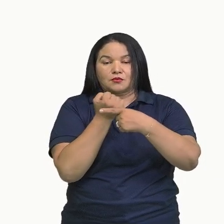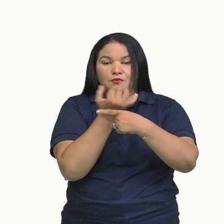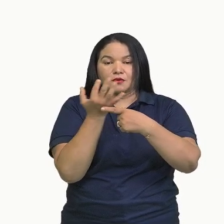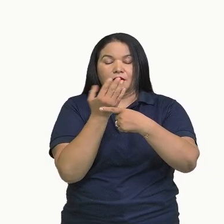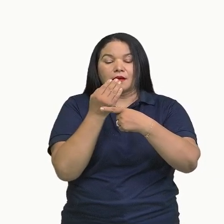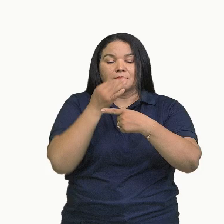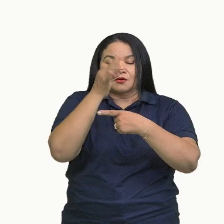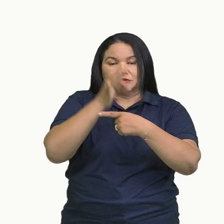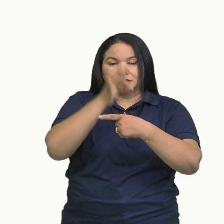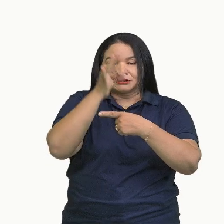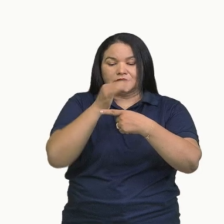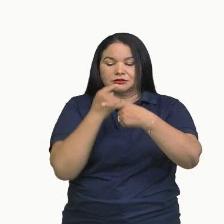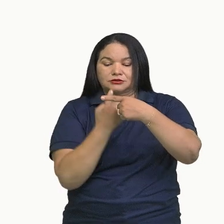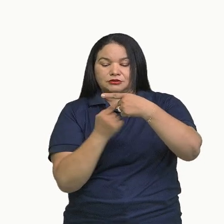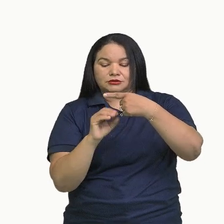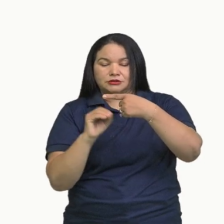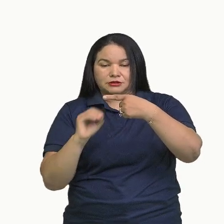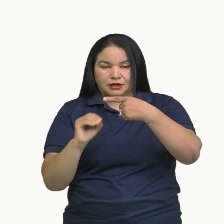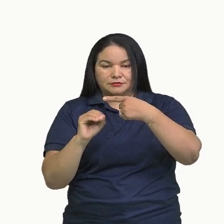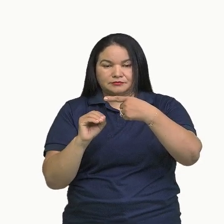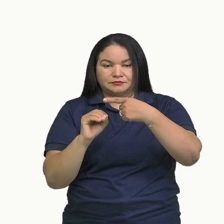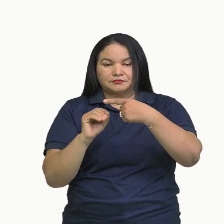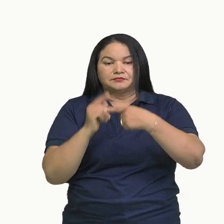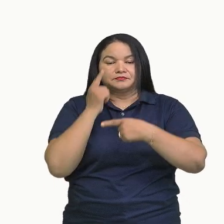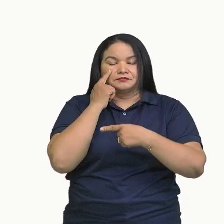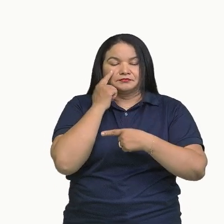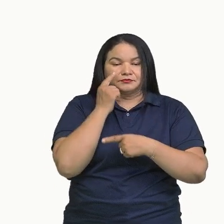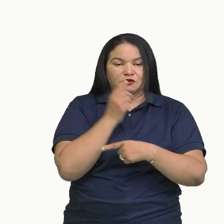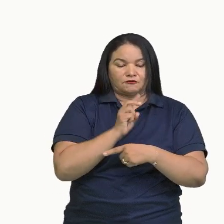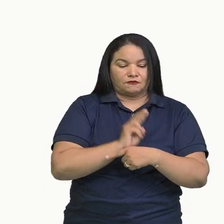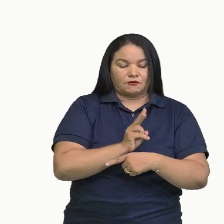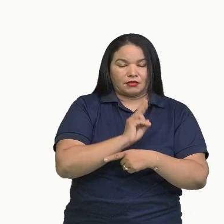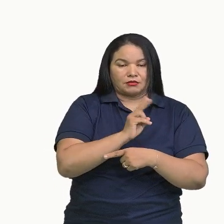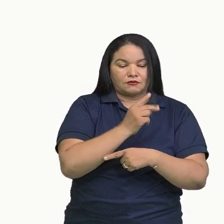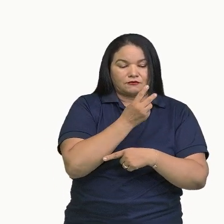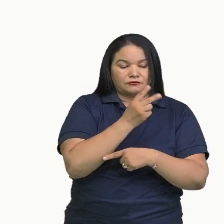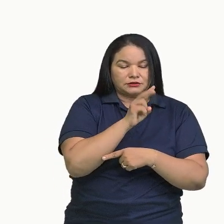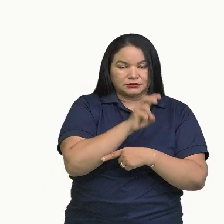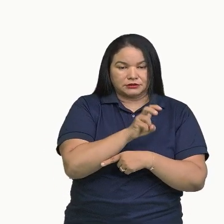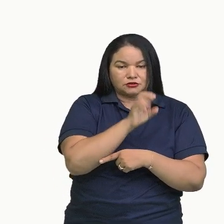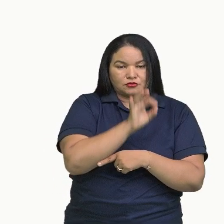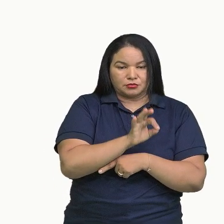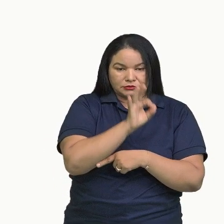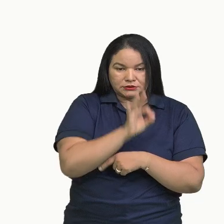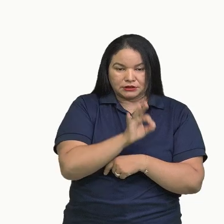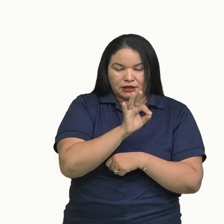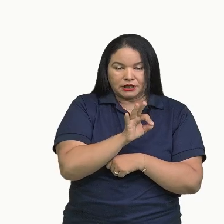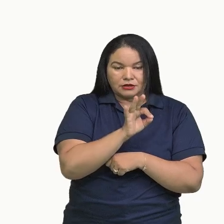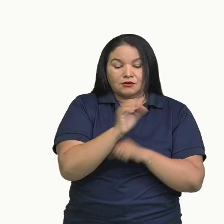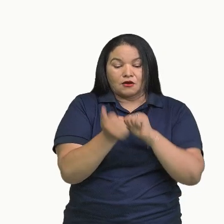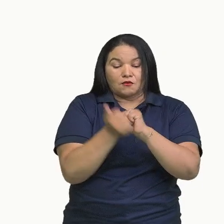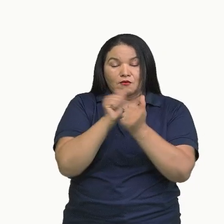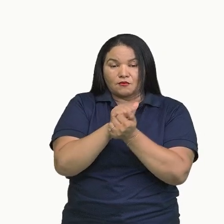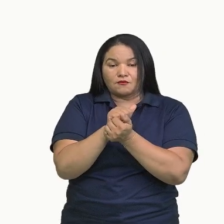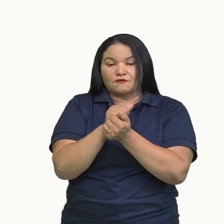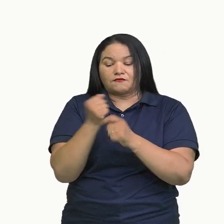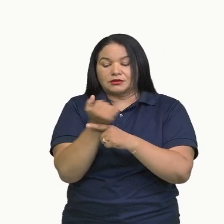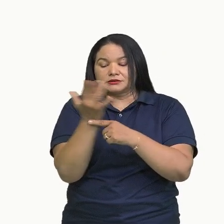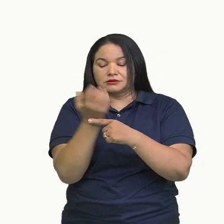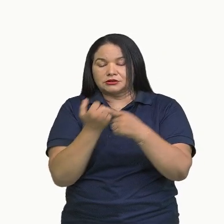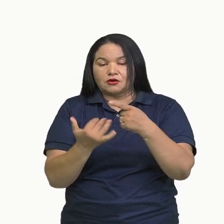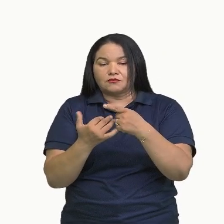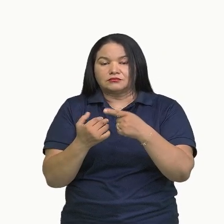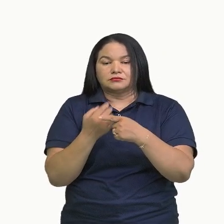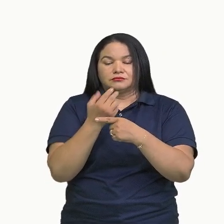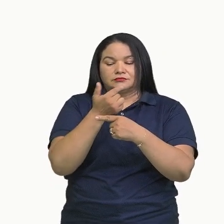se possível. Então, você vai pegar aqui o valor que ele deu, a taxa percentual vai ser transformada em fração. Qual foi o valor que ele